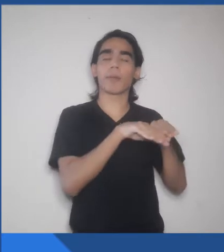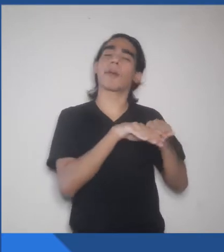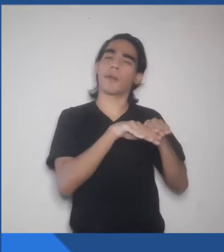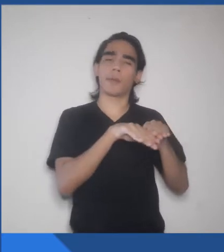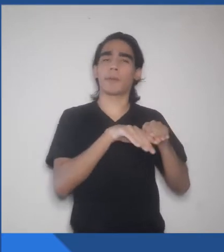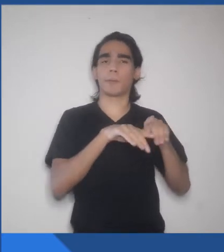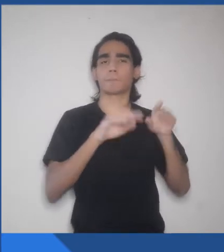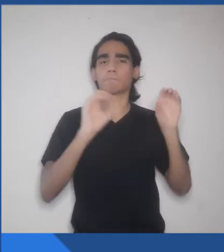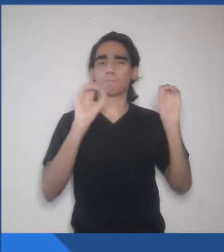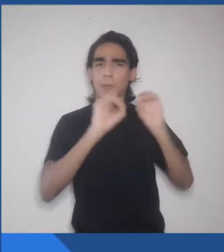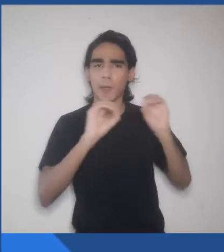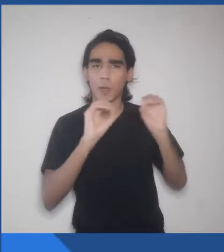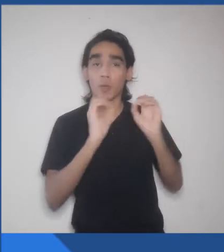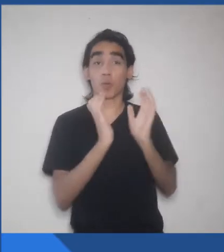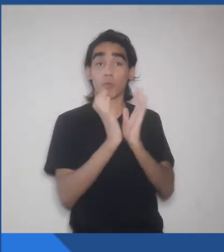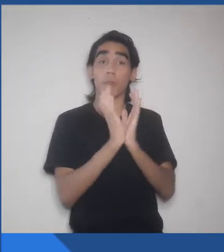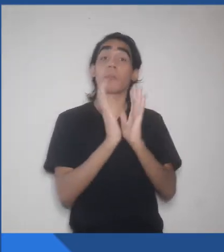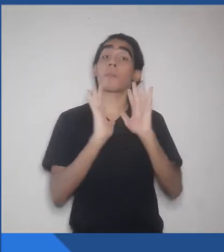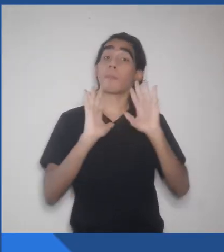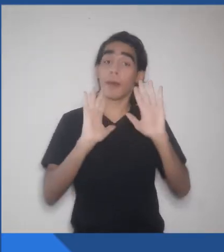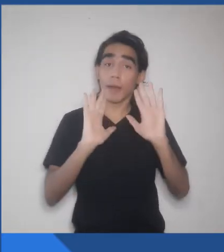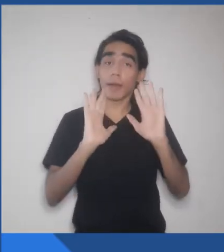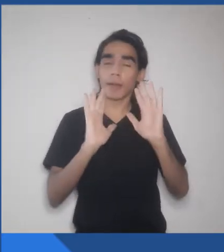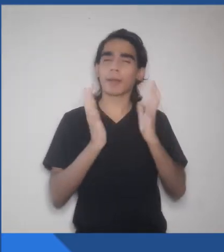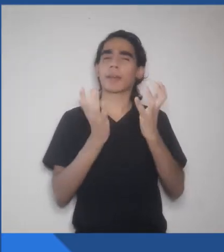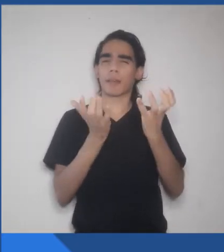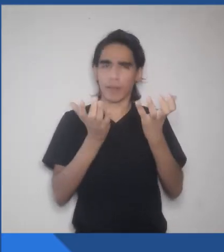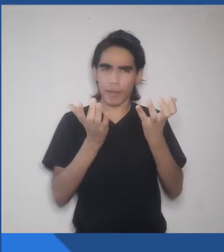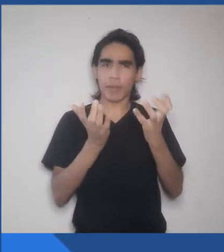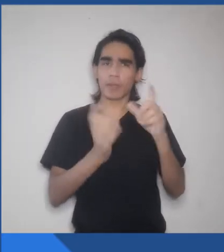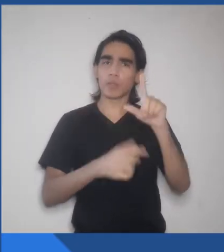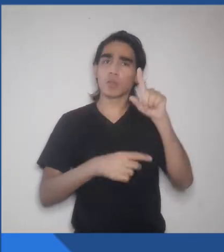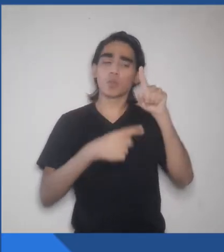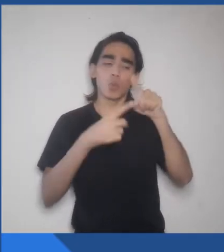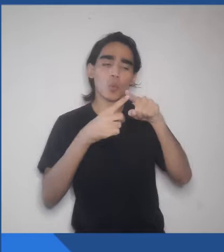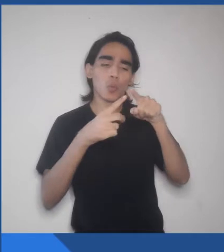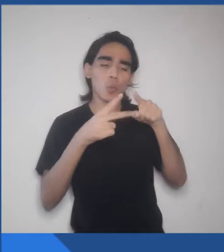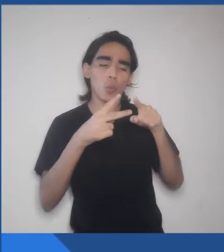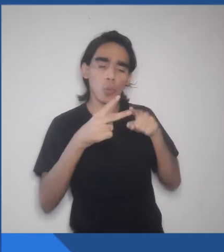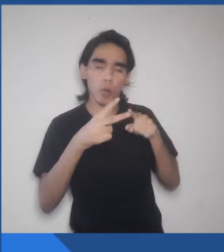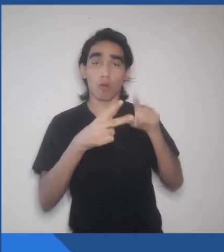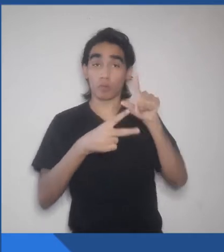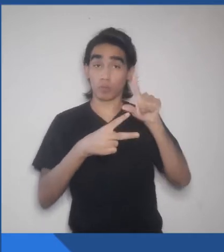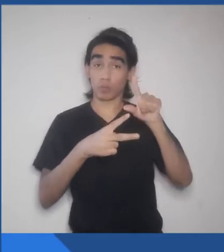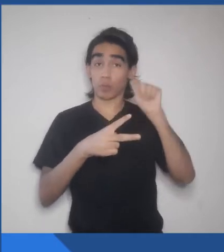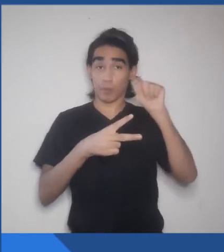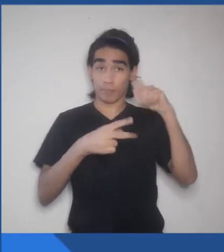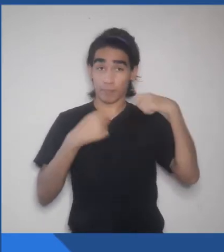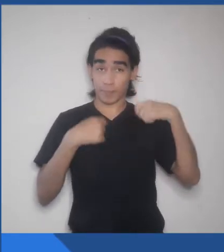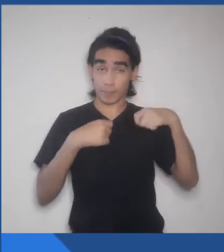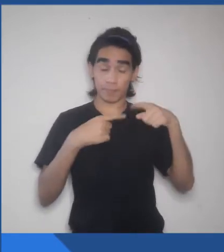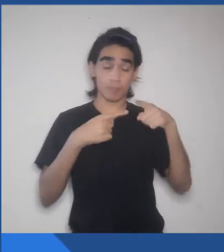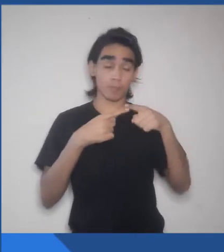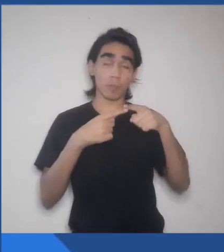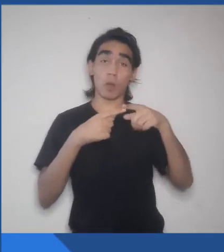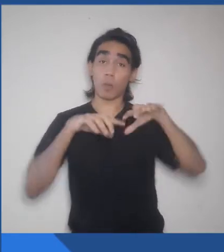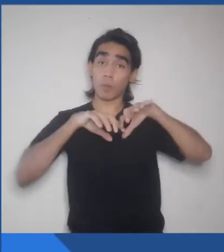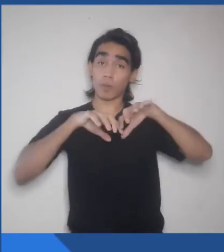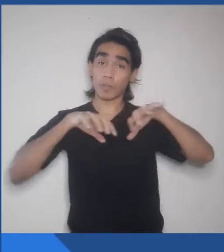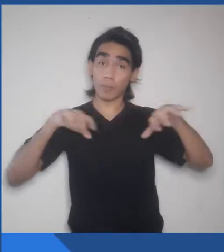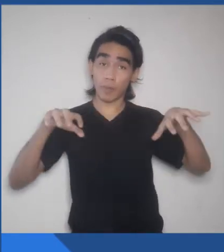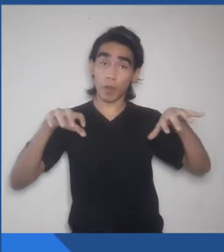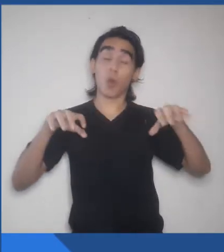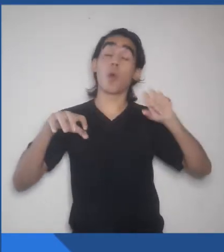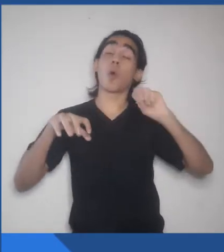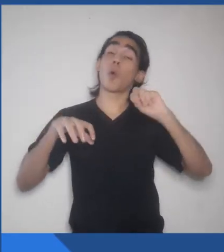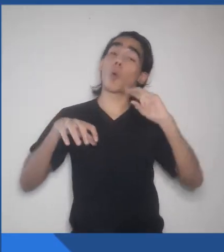é nenhum grupo. Mas a gente precisa selecionar uma das duas modalidades que ele nos mostra, grupos separados